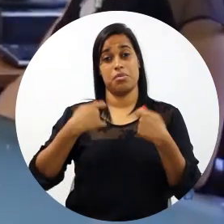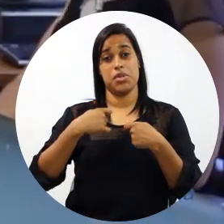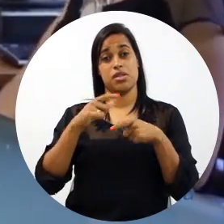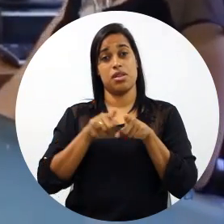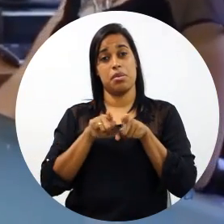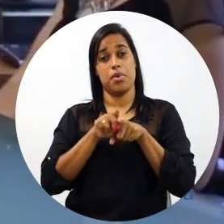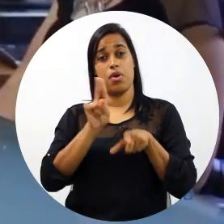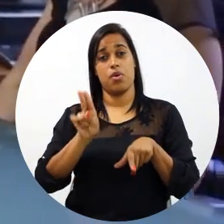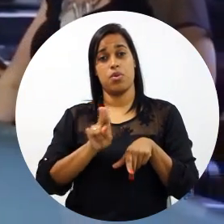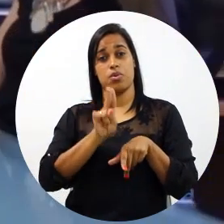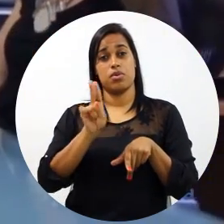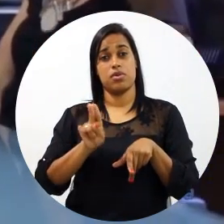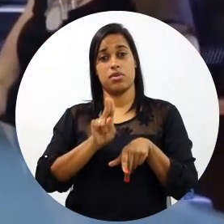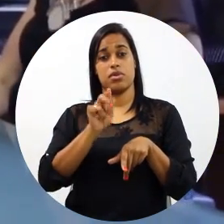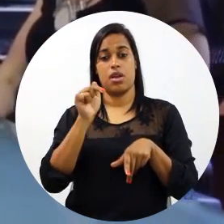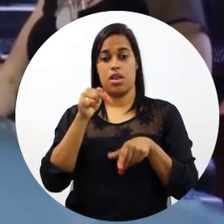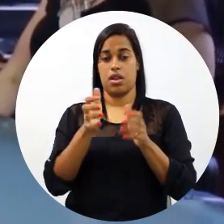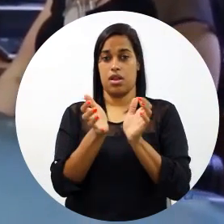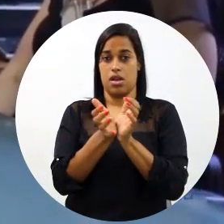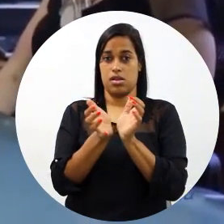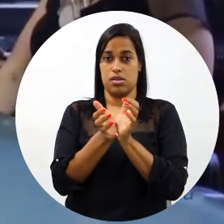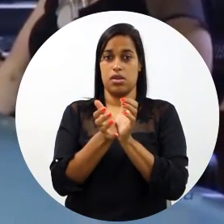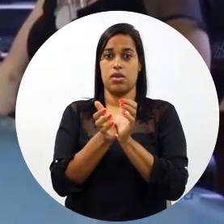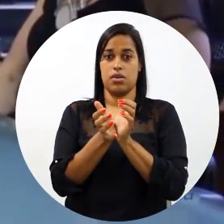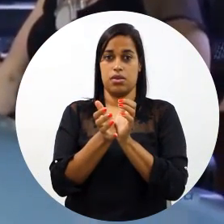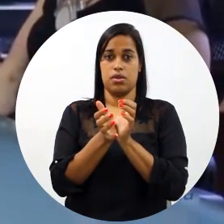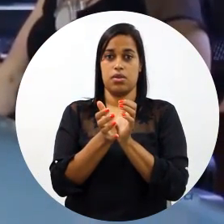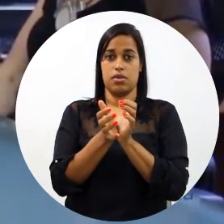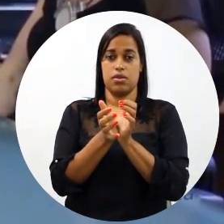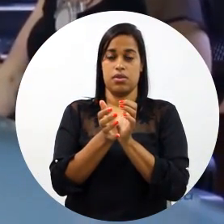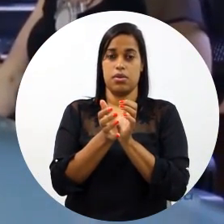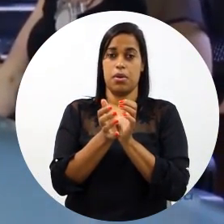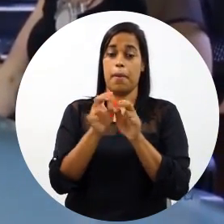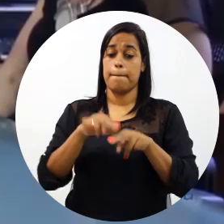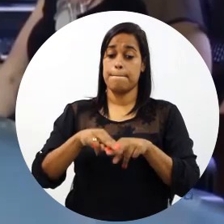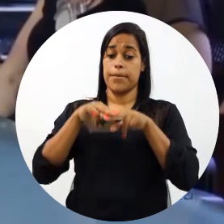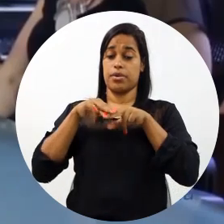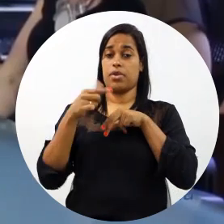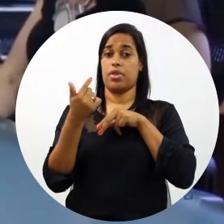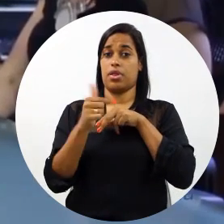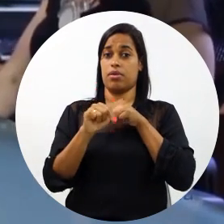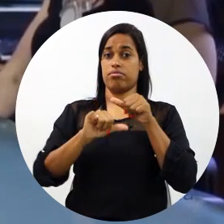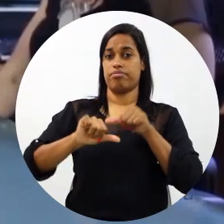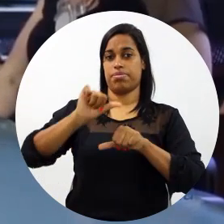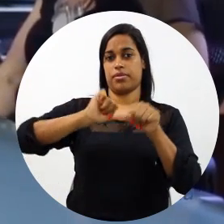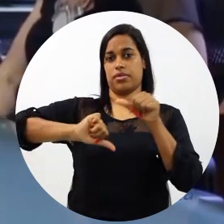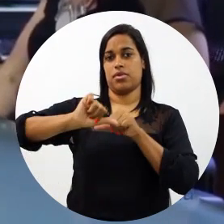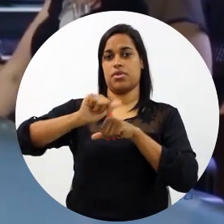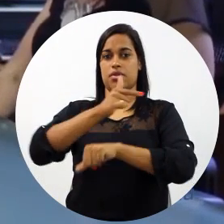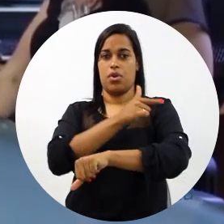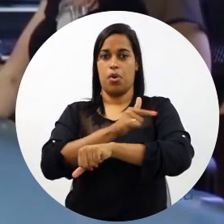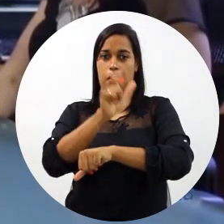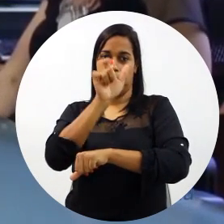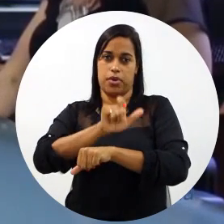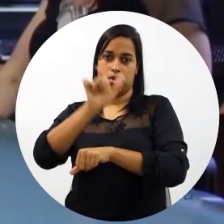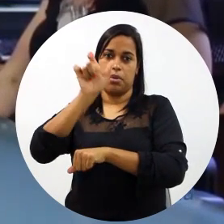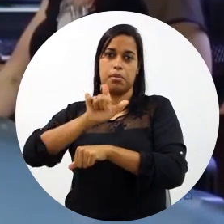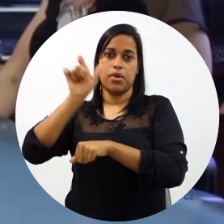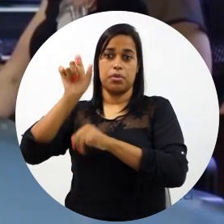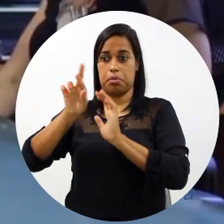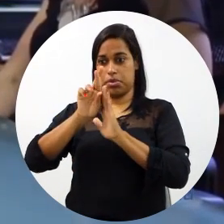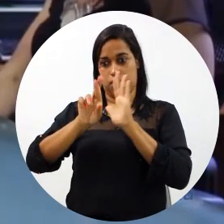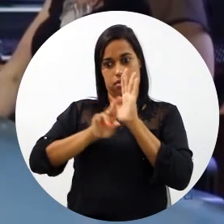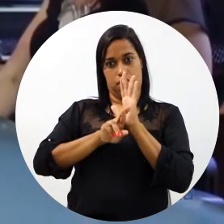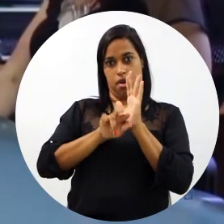utilizar a punição nesse último estágio por motivos da não mudança de comportamento, mas essa não é a regra a